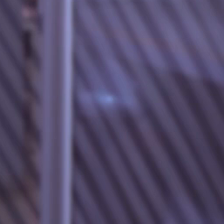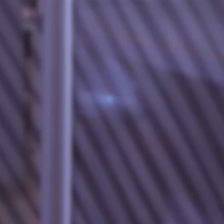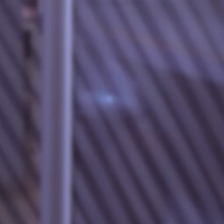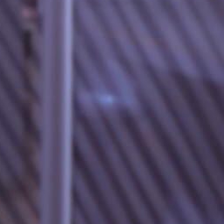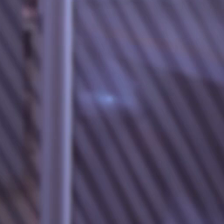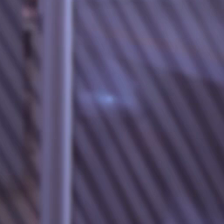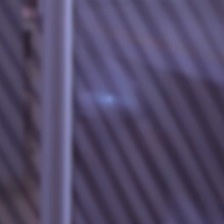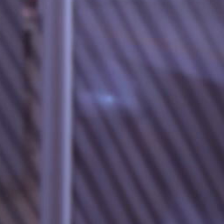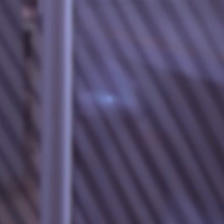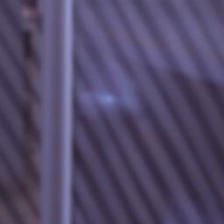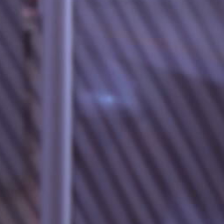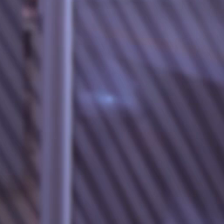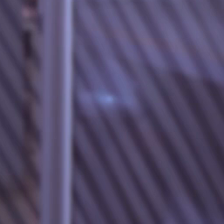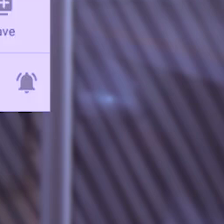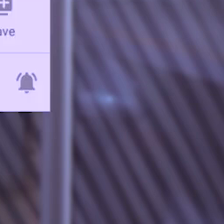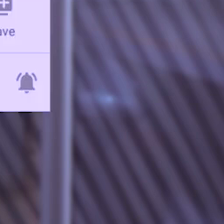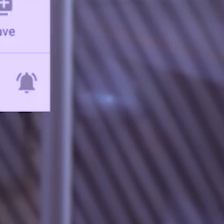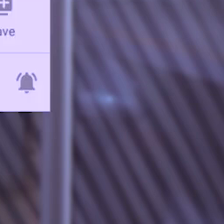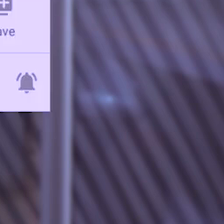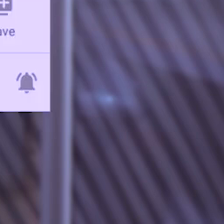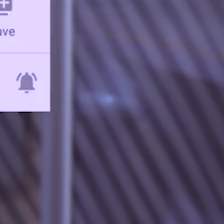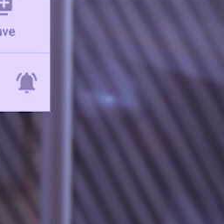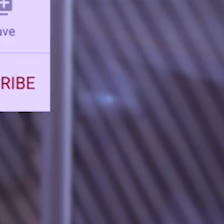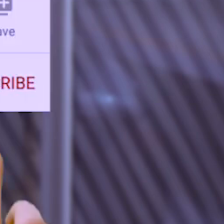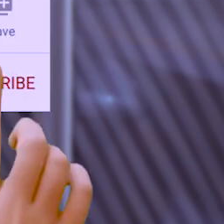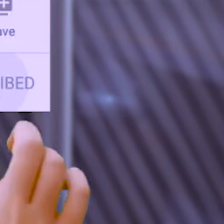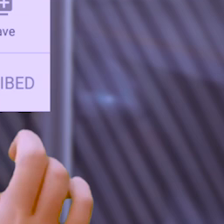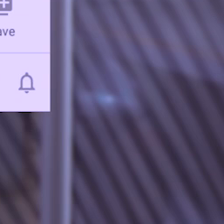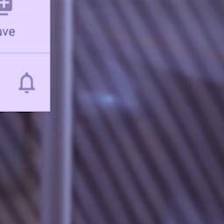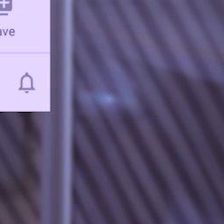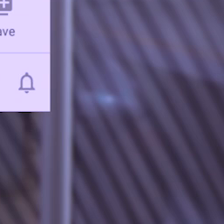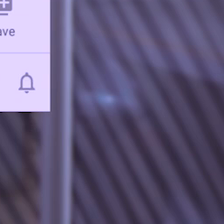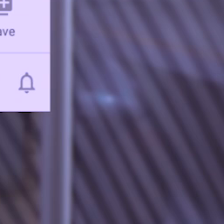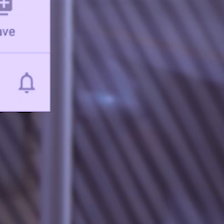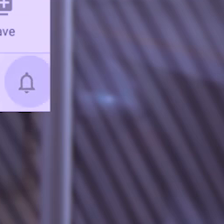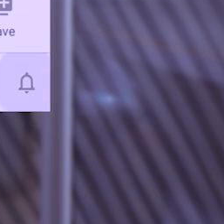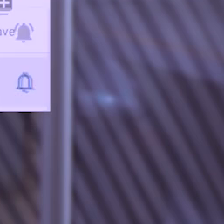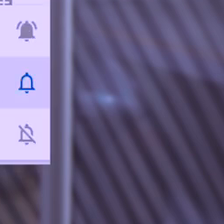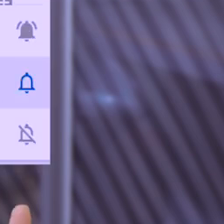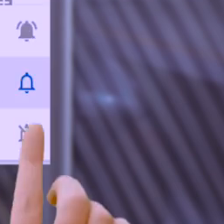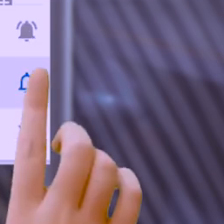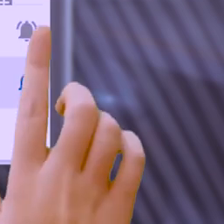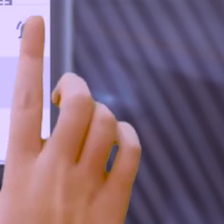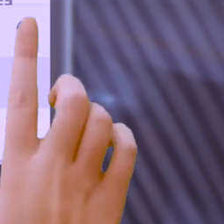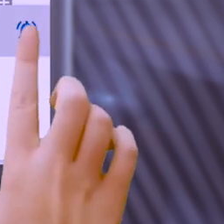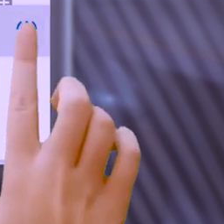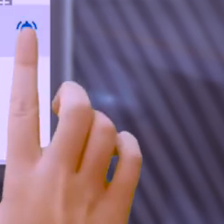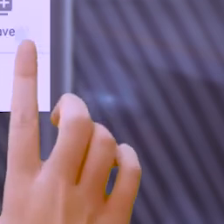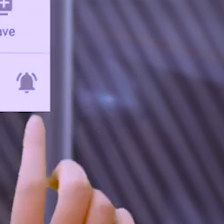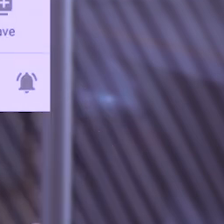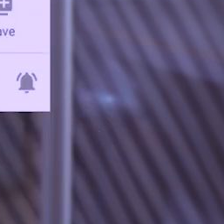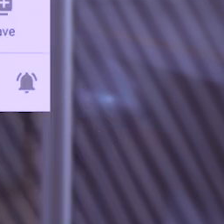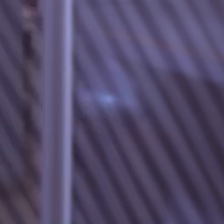Para obter mais informações, não se esqueça de curtir e subscrever no canal social media Gemen TV e clique também no botão